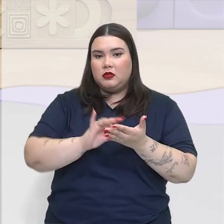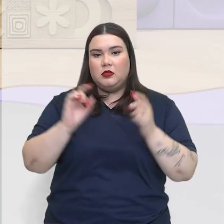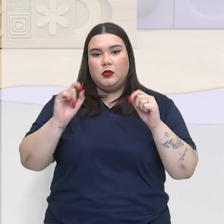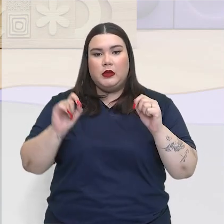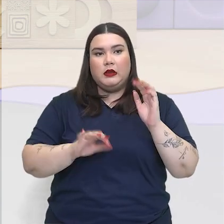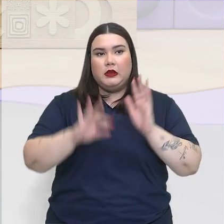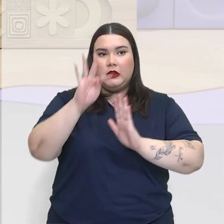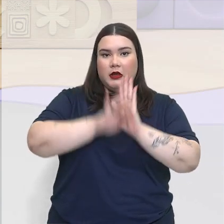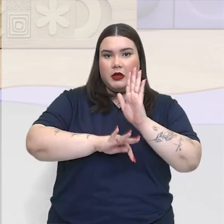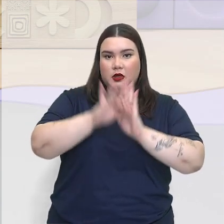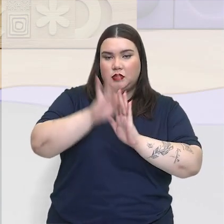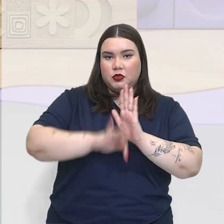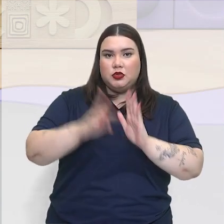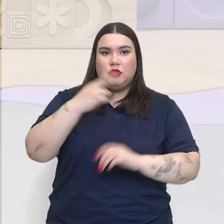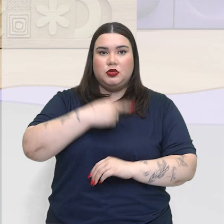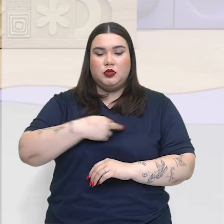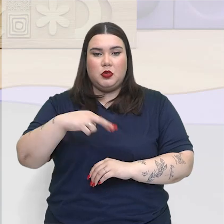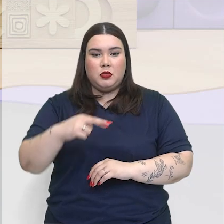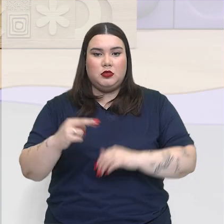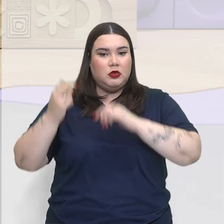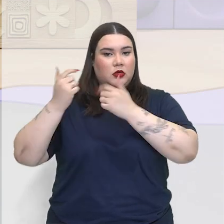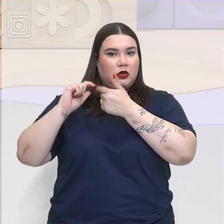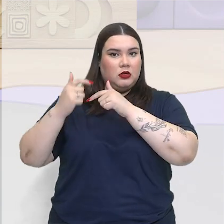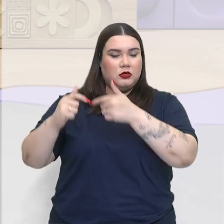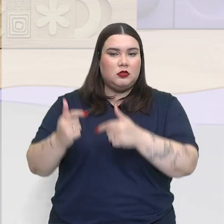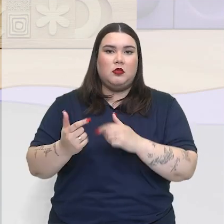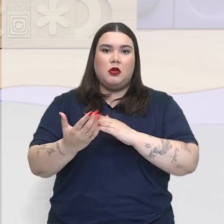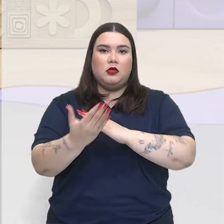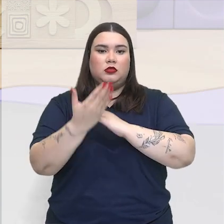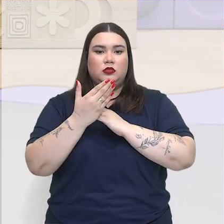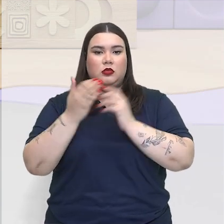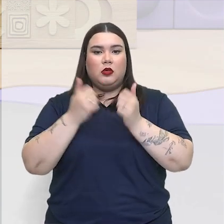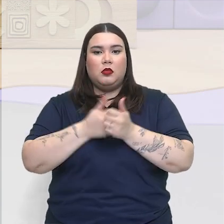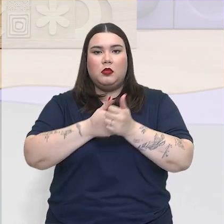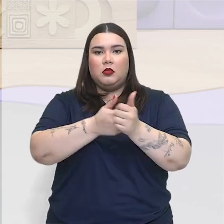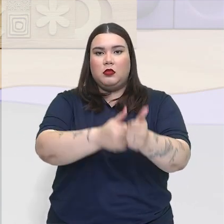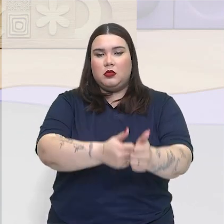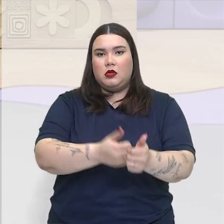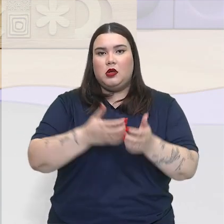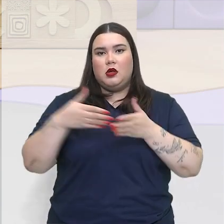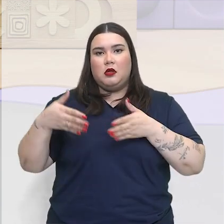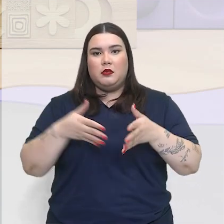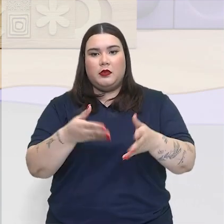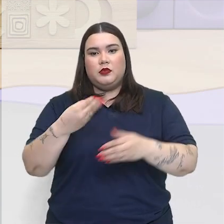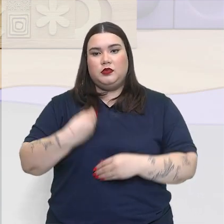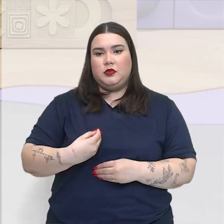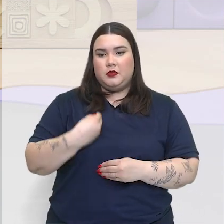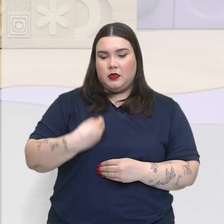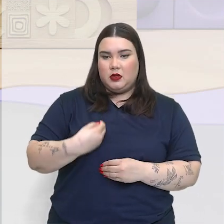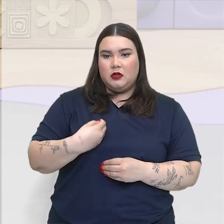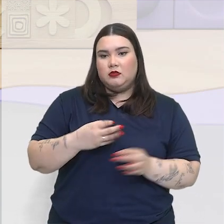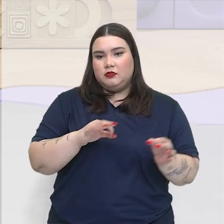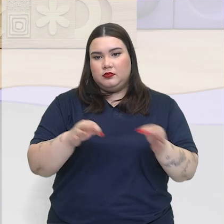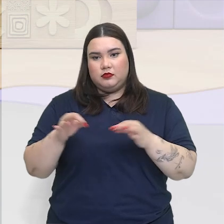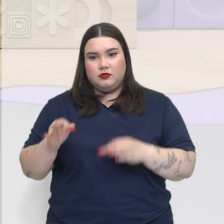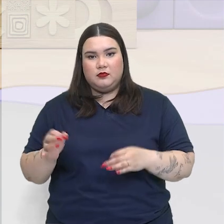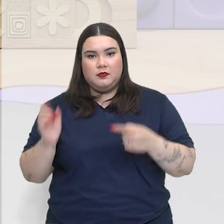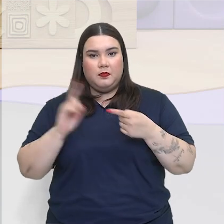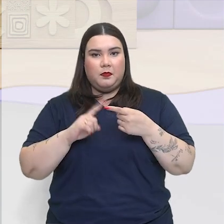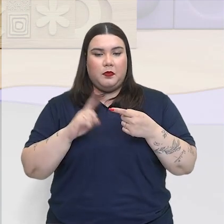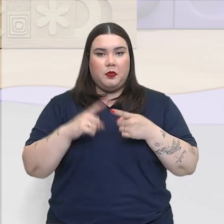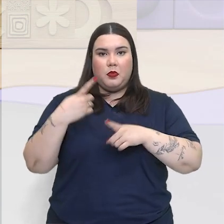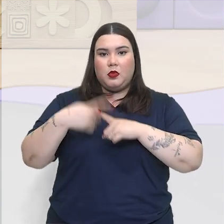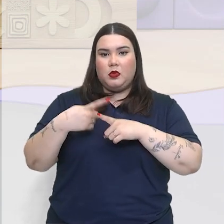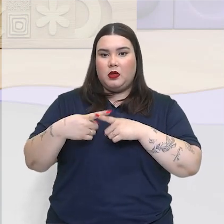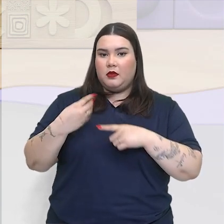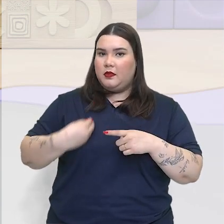que escritos sagrados e tradições, muitas das vezes, nos guiam ao longo dessas duas grandes perguntas, sobre